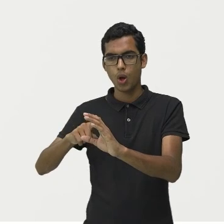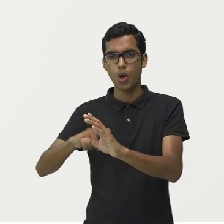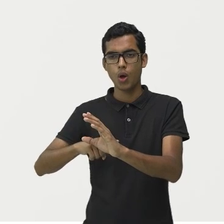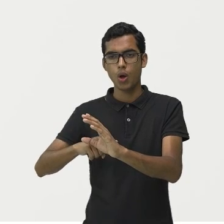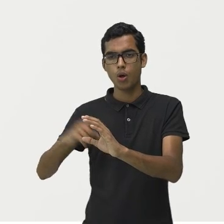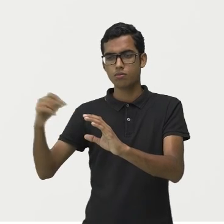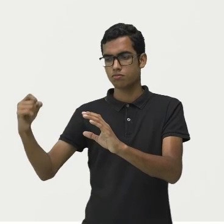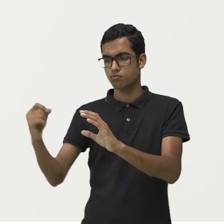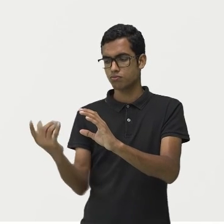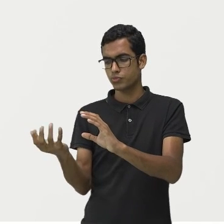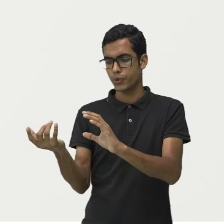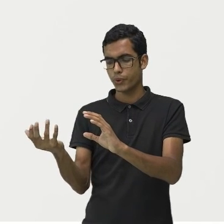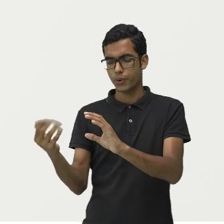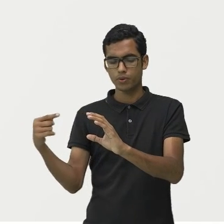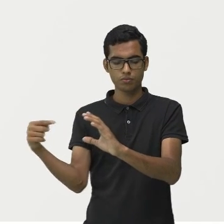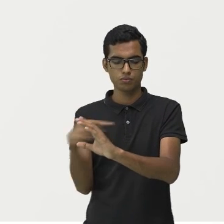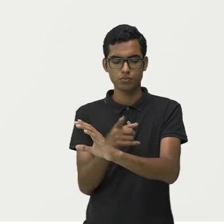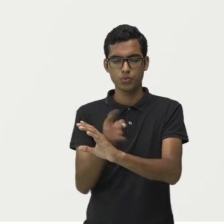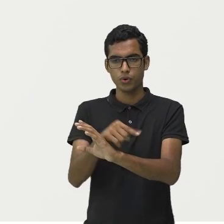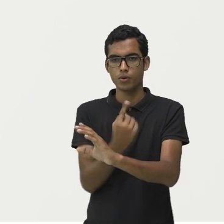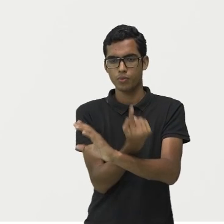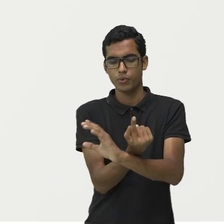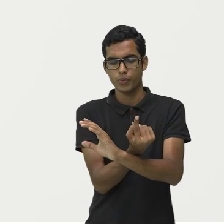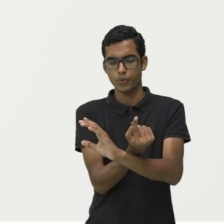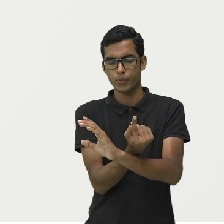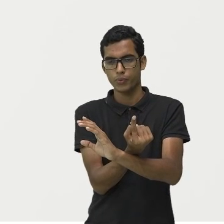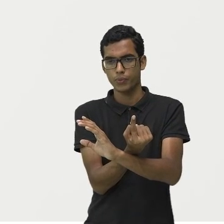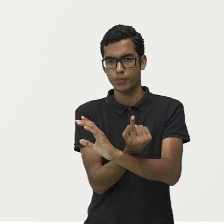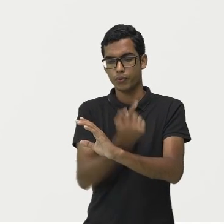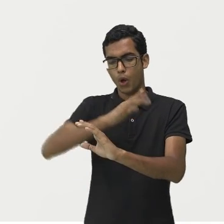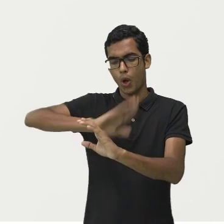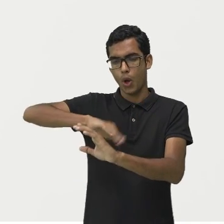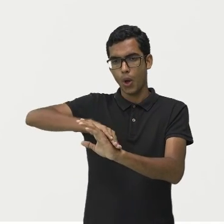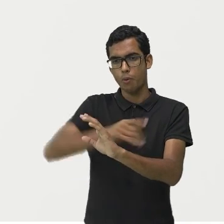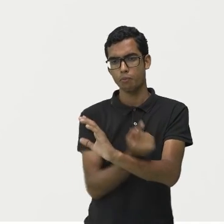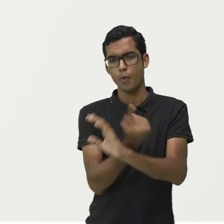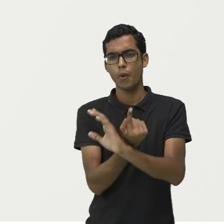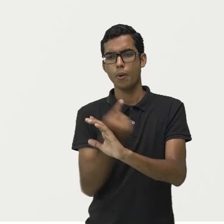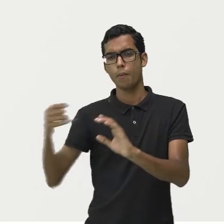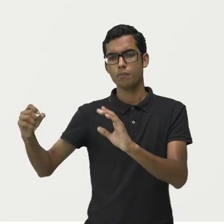espelho. E a imagem se forma atrás do espelho. Como a imagem está